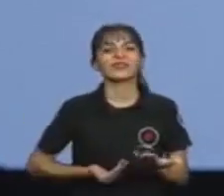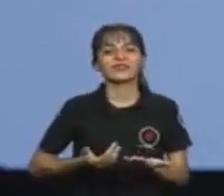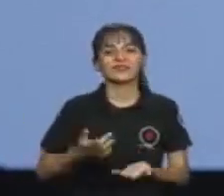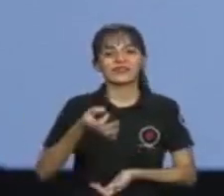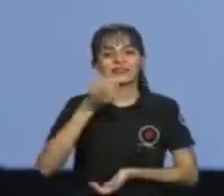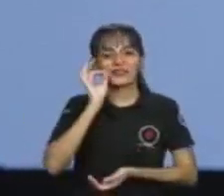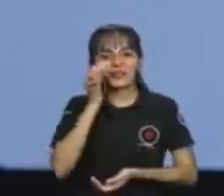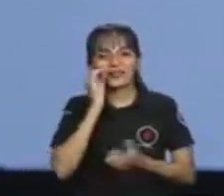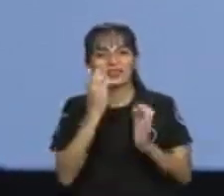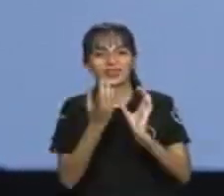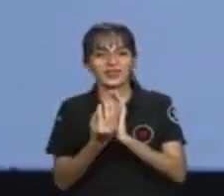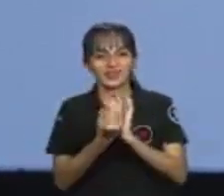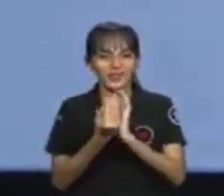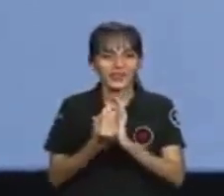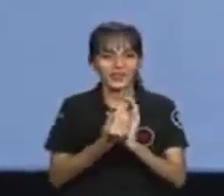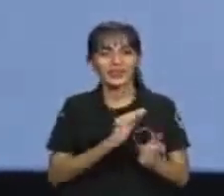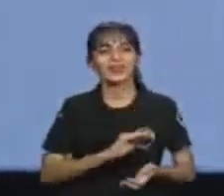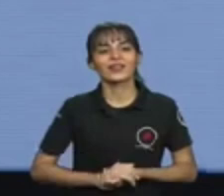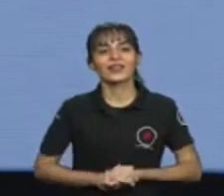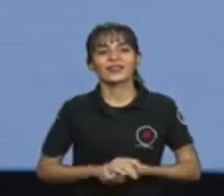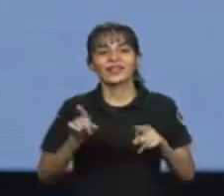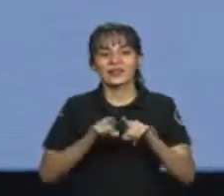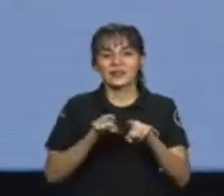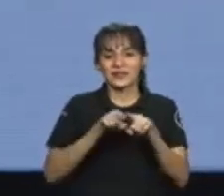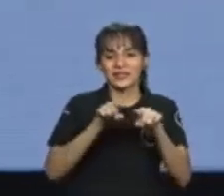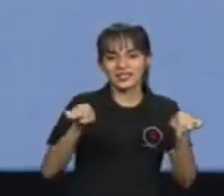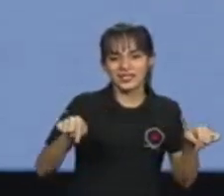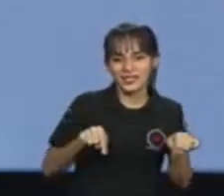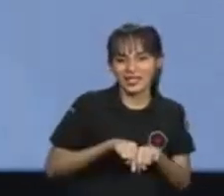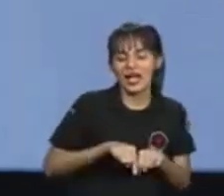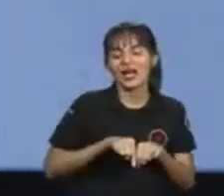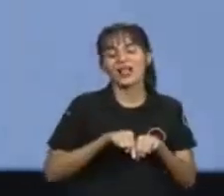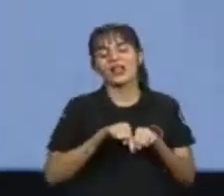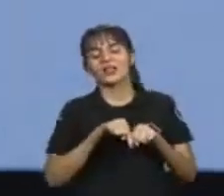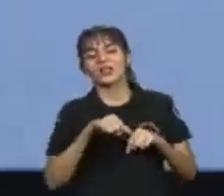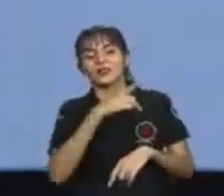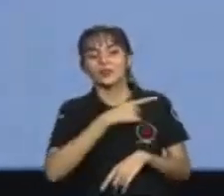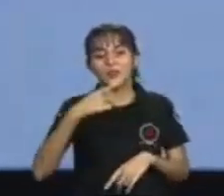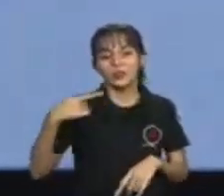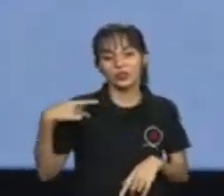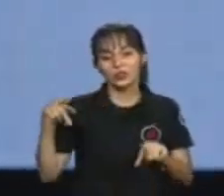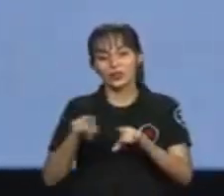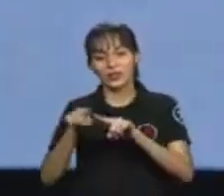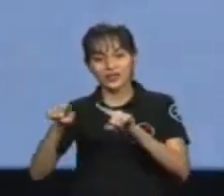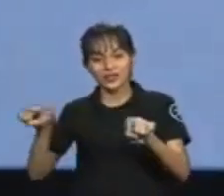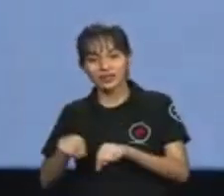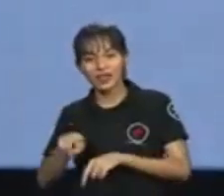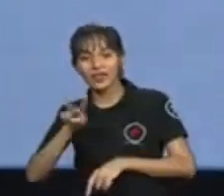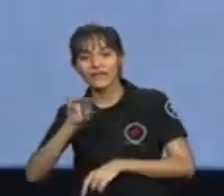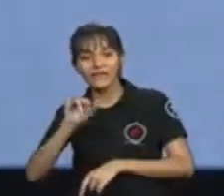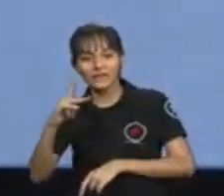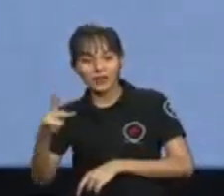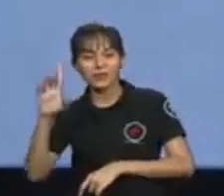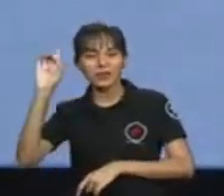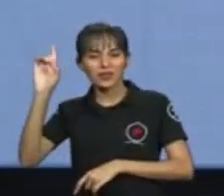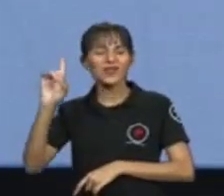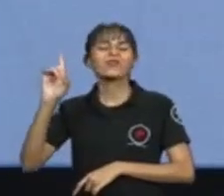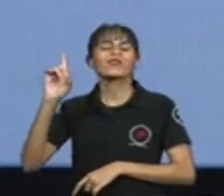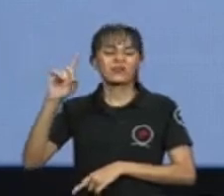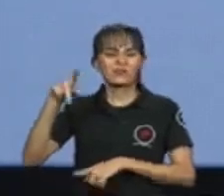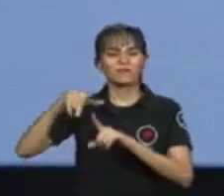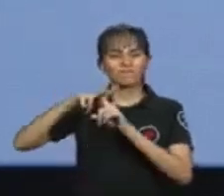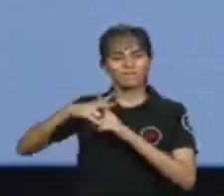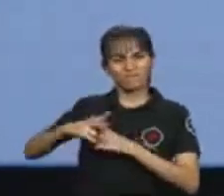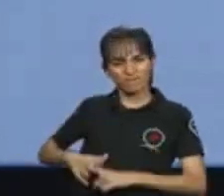da DVEC, servindo ali a sala dos pastores, a sala VIP. E foi o momento onde o Senhor me forjou. Um momento